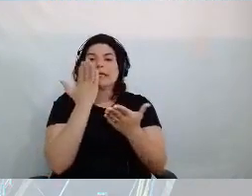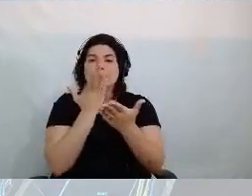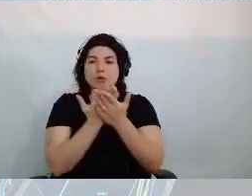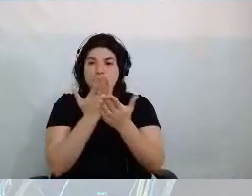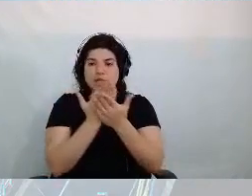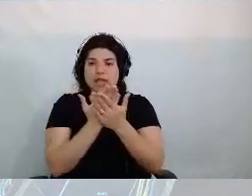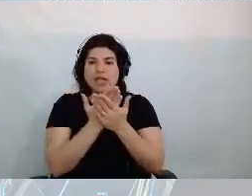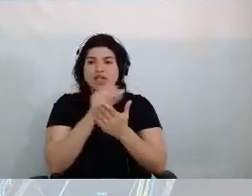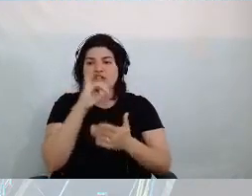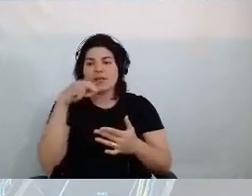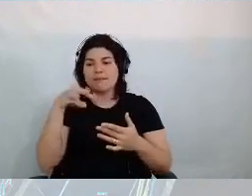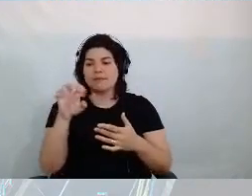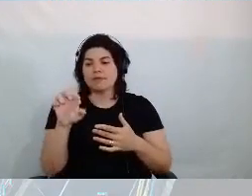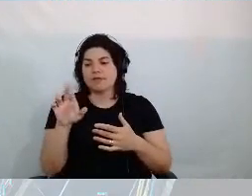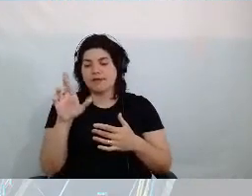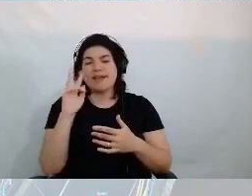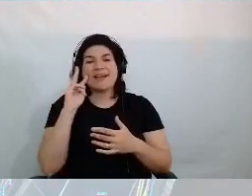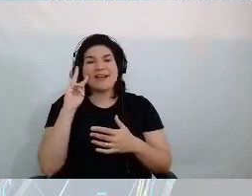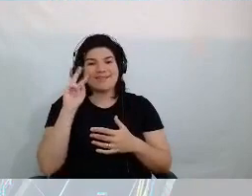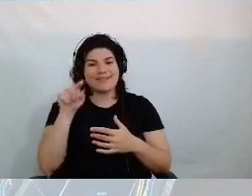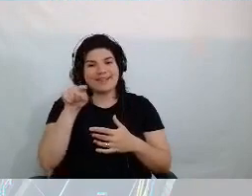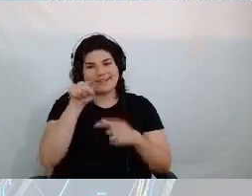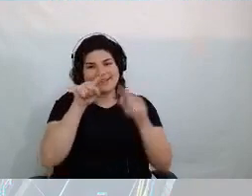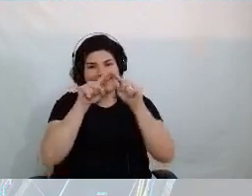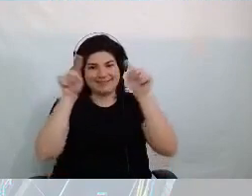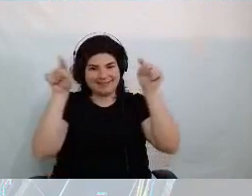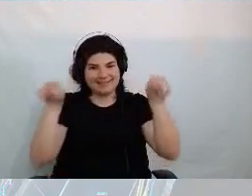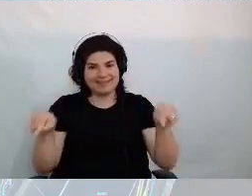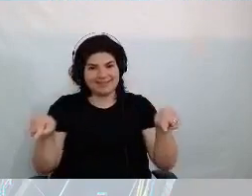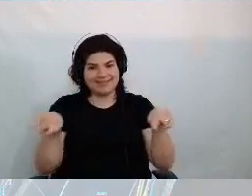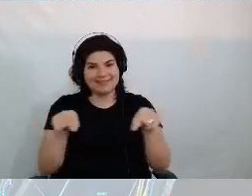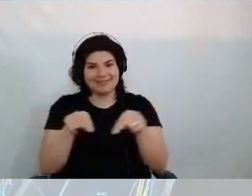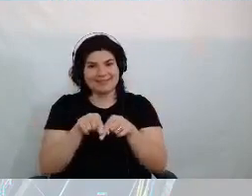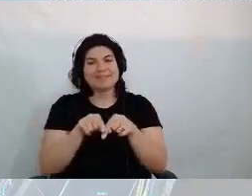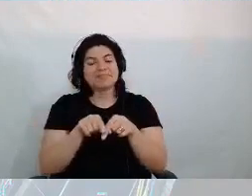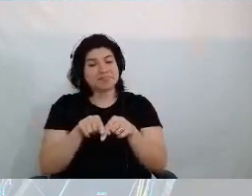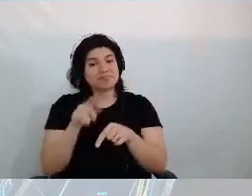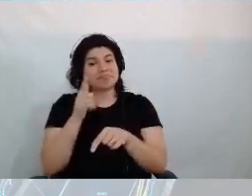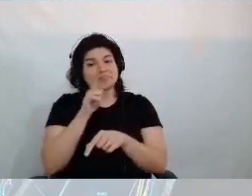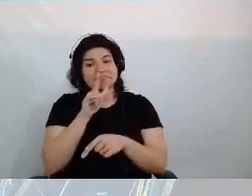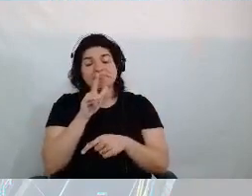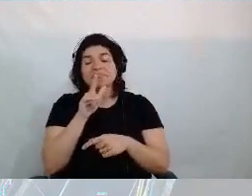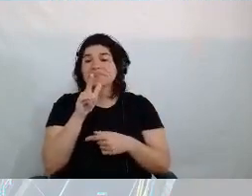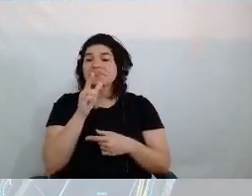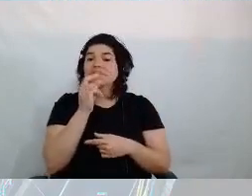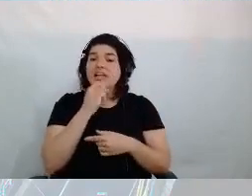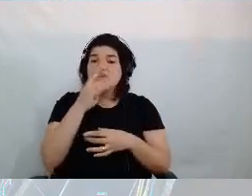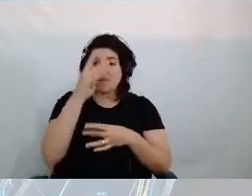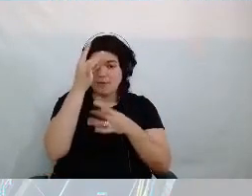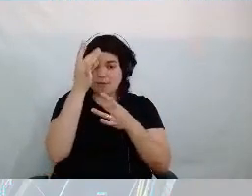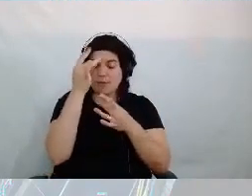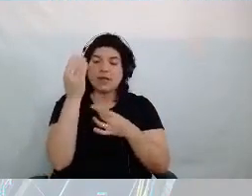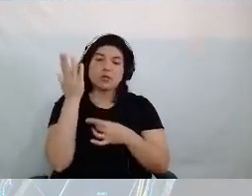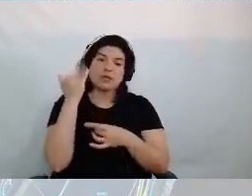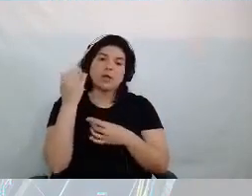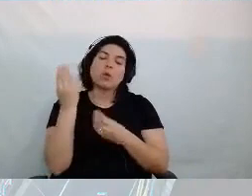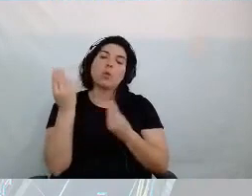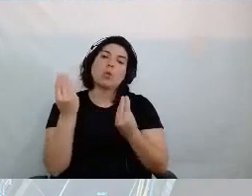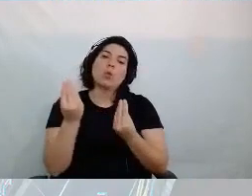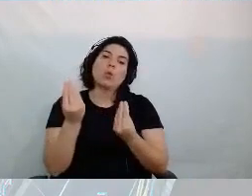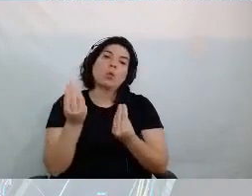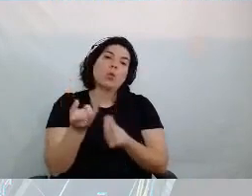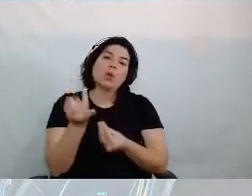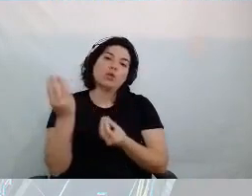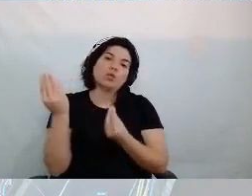ver essa tela do thread group. Beleza, posso fazer um teste performance, que eu sei aqui que eu vou colocar a quantidade de threads que eu